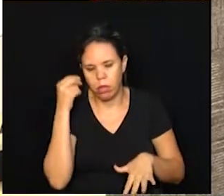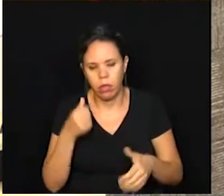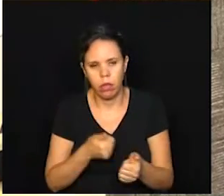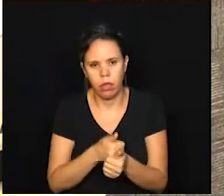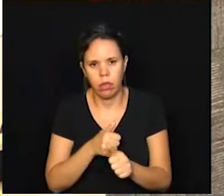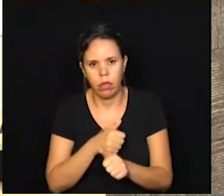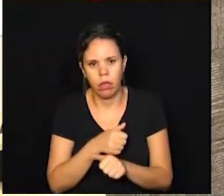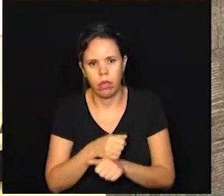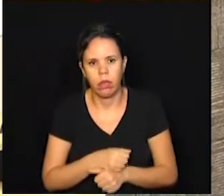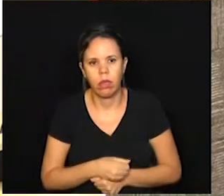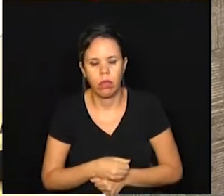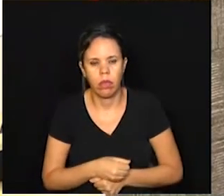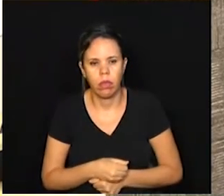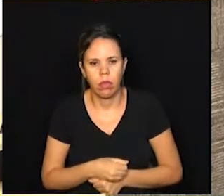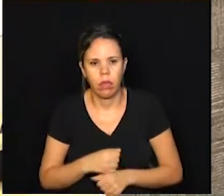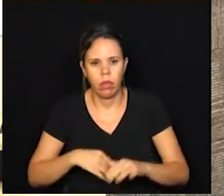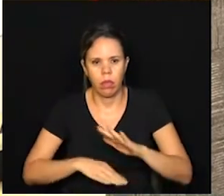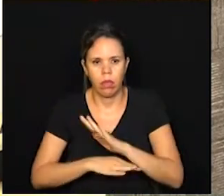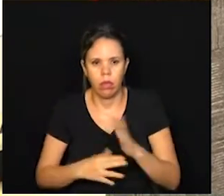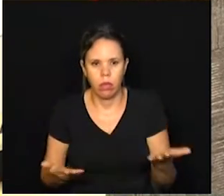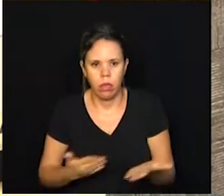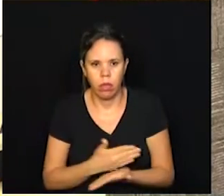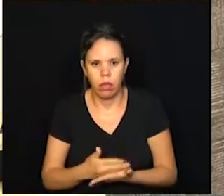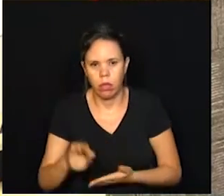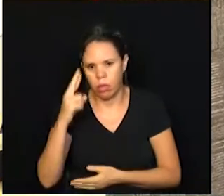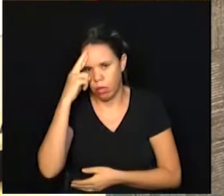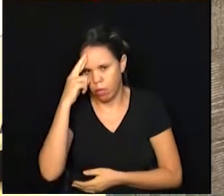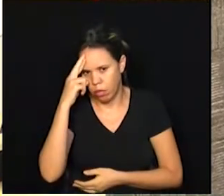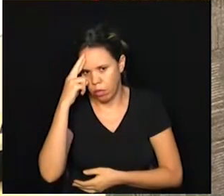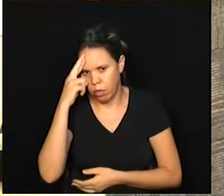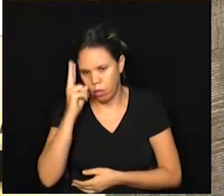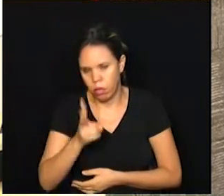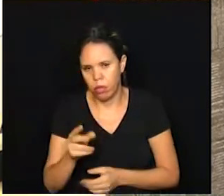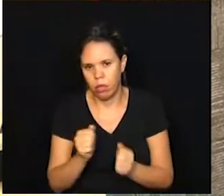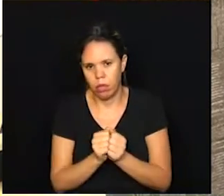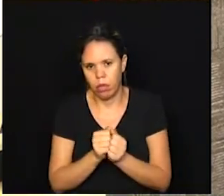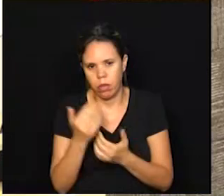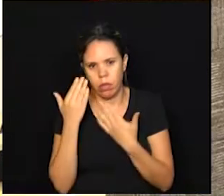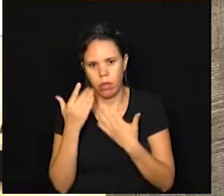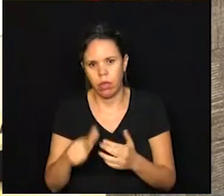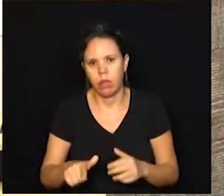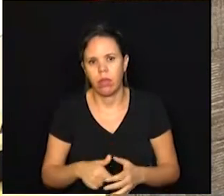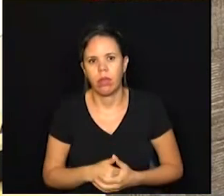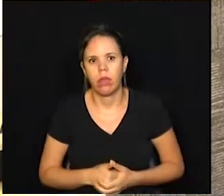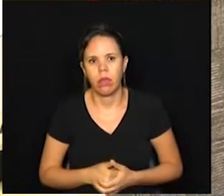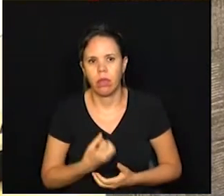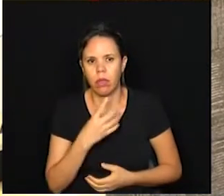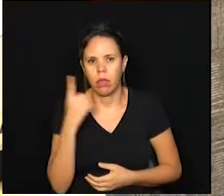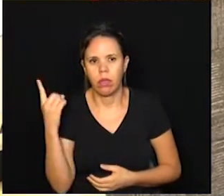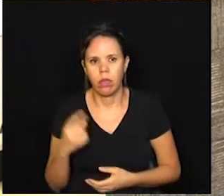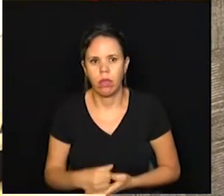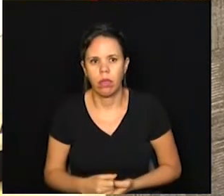acabamos de acompanhar, o Câmara Total de hoje começa ao meio-dia. Continue conosco, obrigado mais uma vez pela audiência, um bom dia.